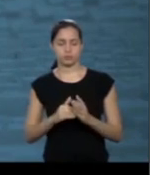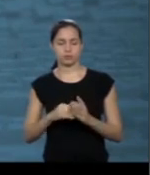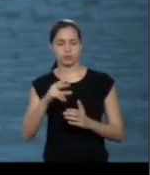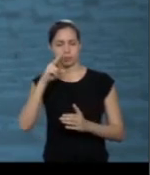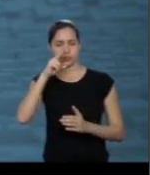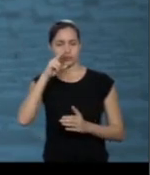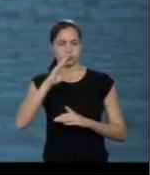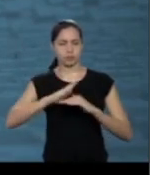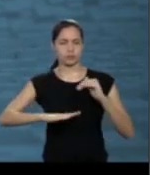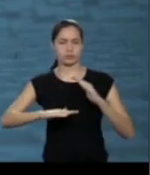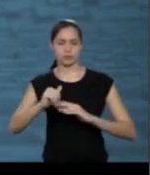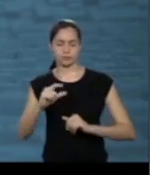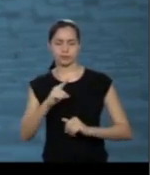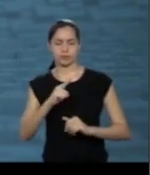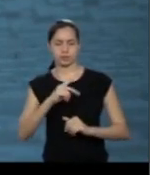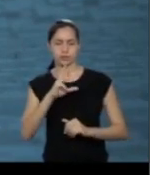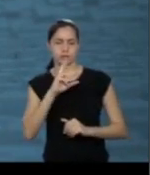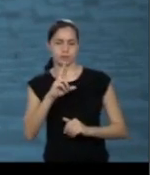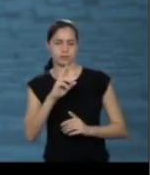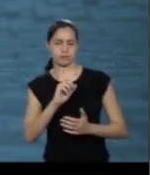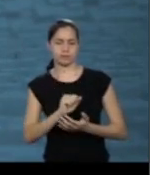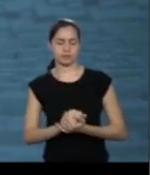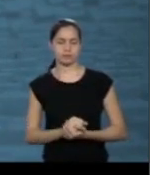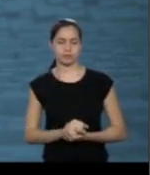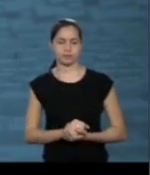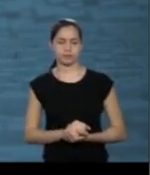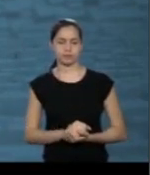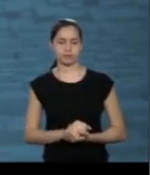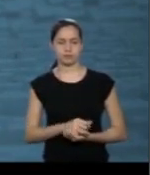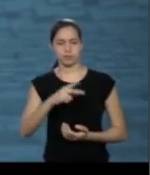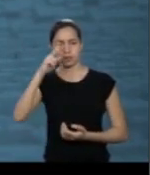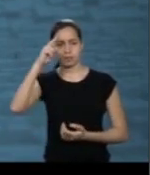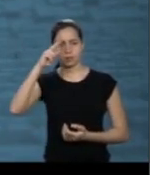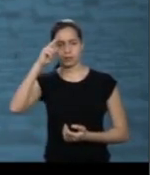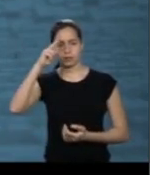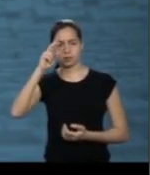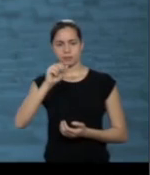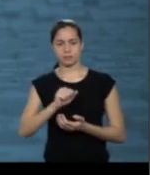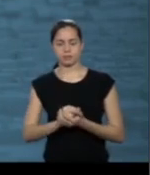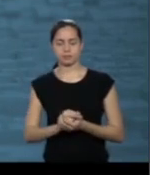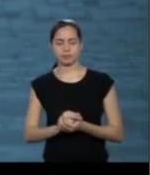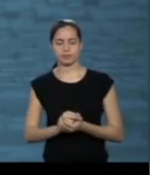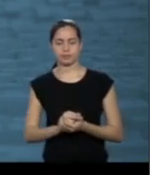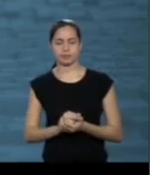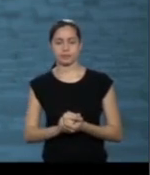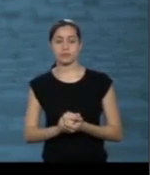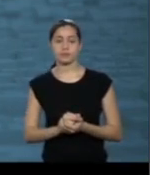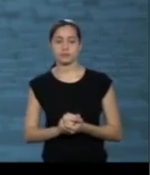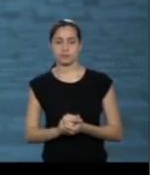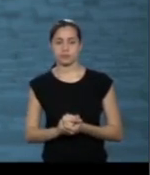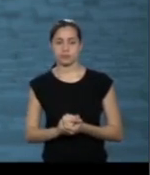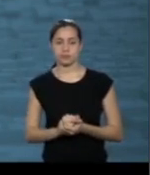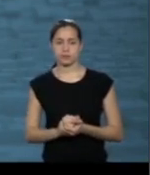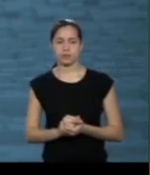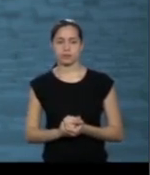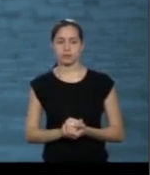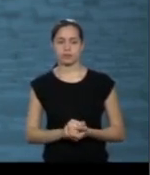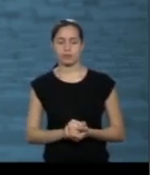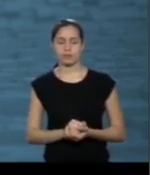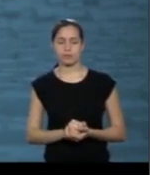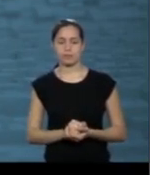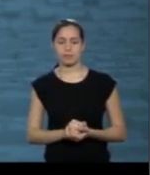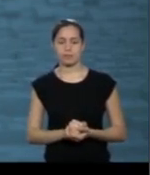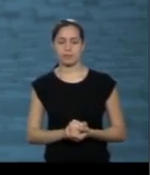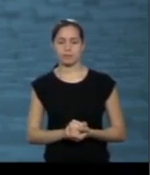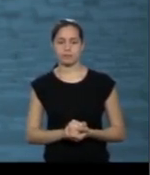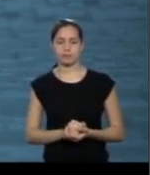de igual intensidade, mesma direção e sentido oposto. Lembre-se, pares de forças ação e reação atuam sempre em corpos distintos